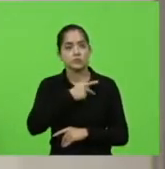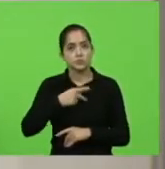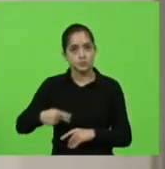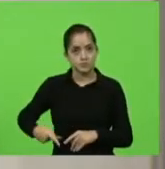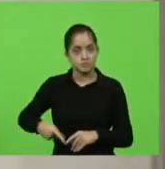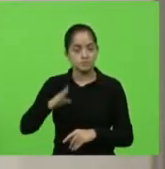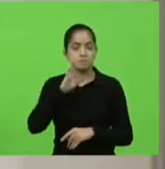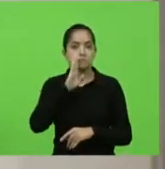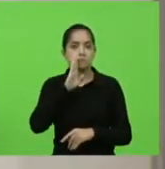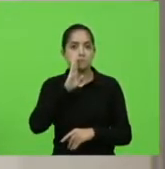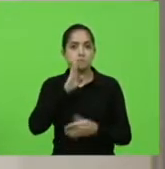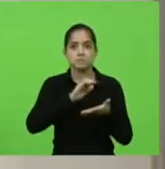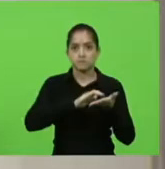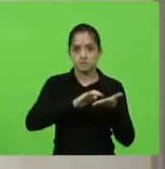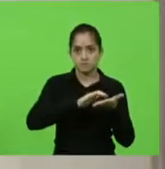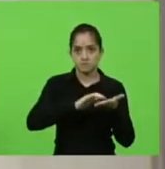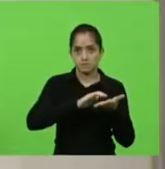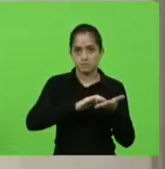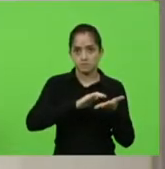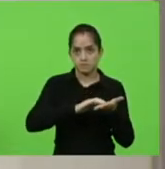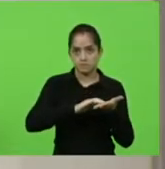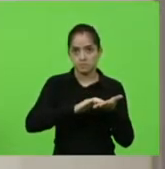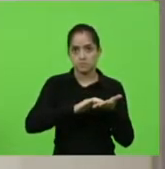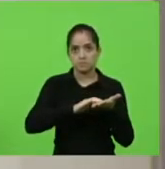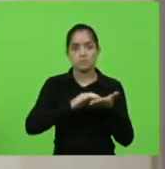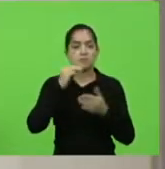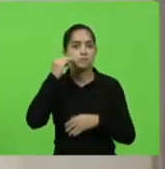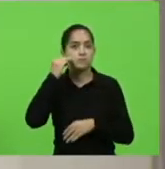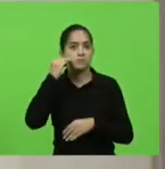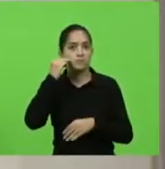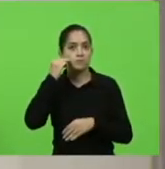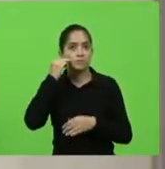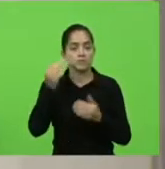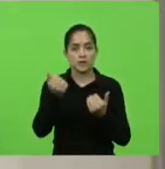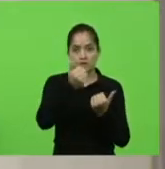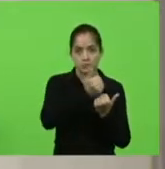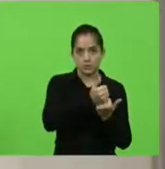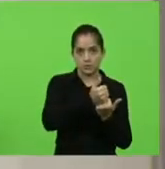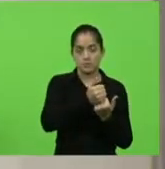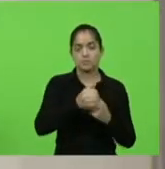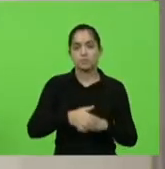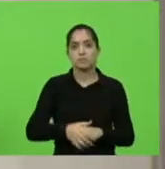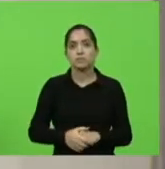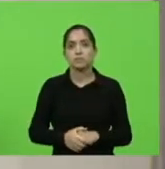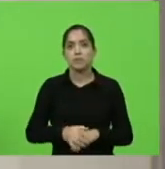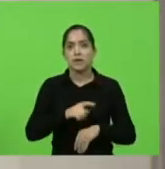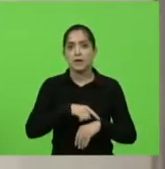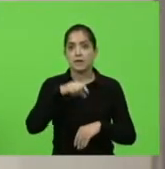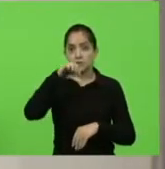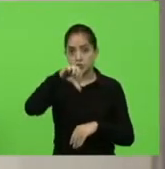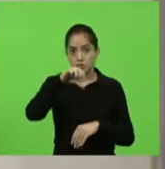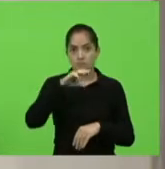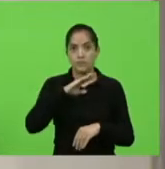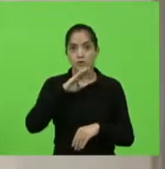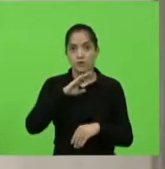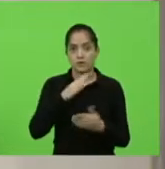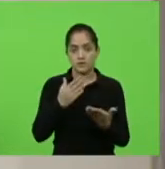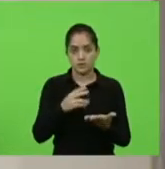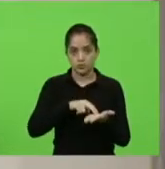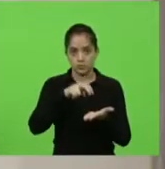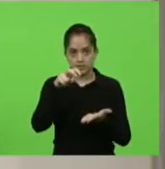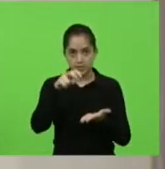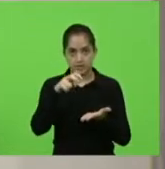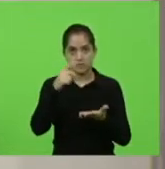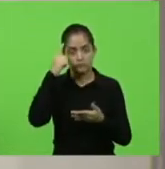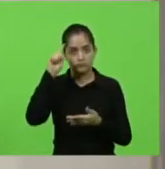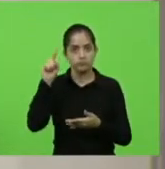Nilson Berlanda. Secretaria, deputada Marlene Fengler, ad hoc. Às 9 horas do dia 13 do mês de